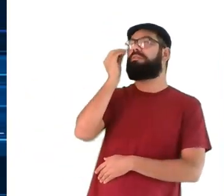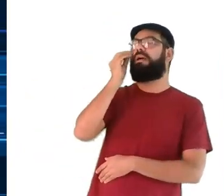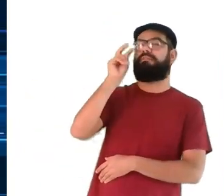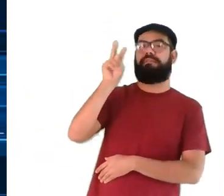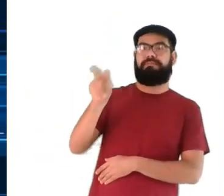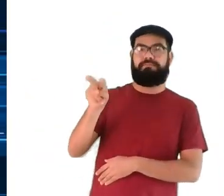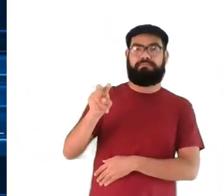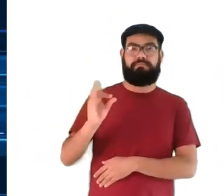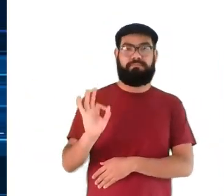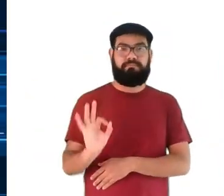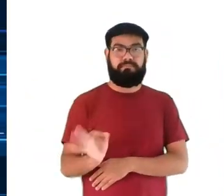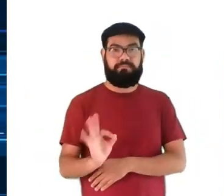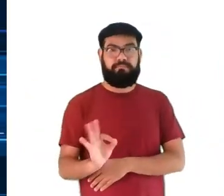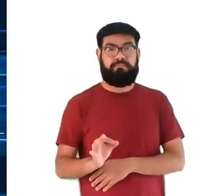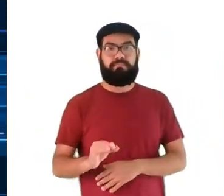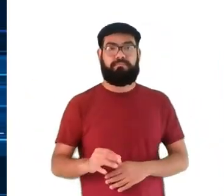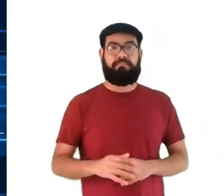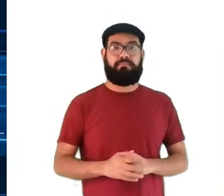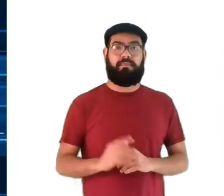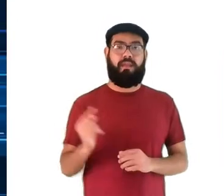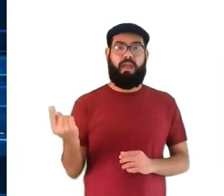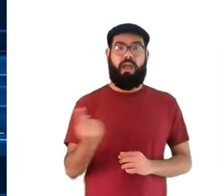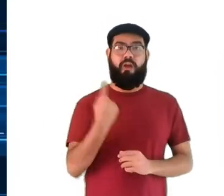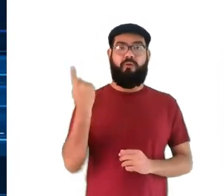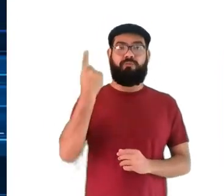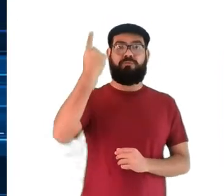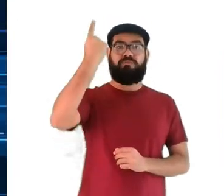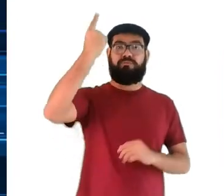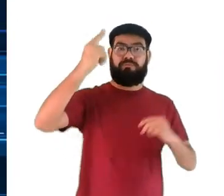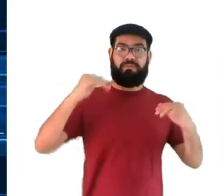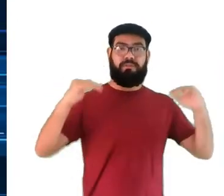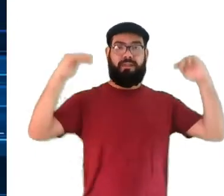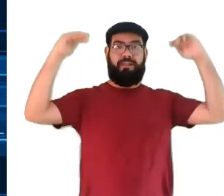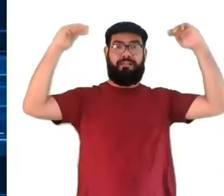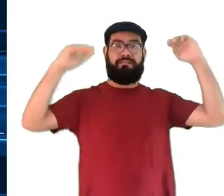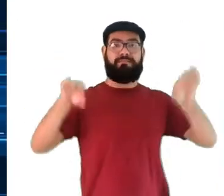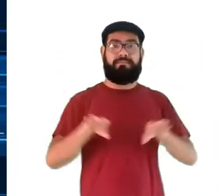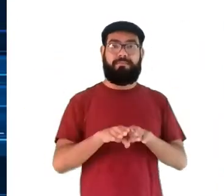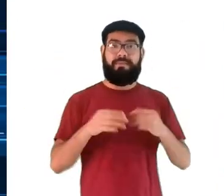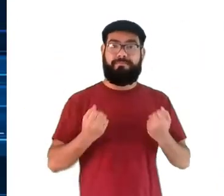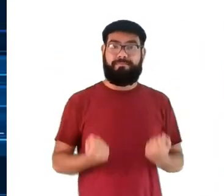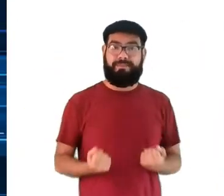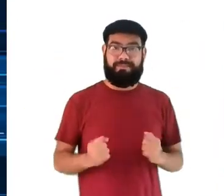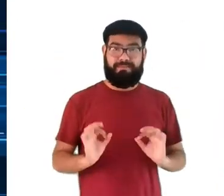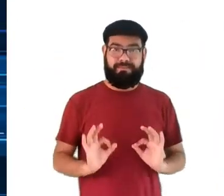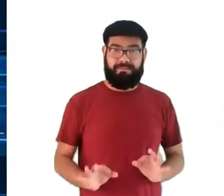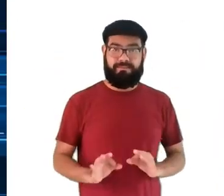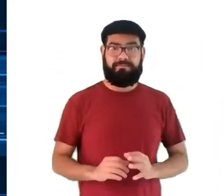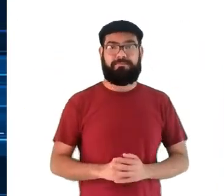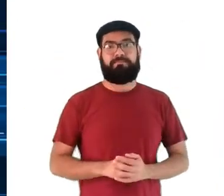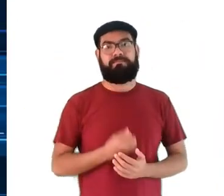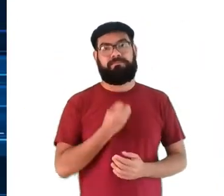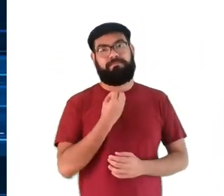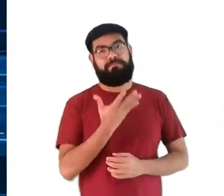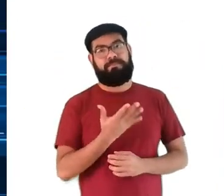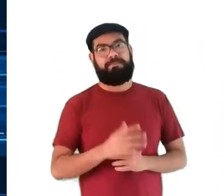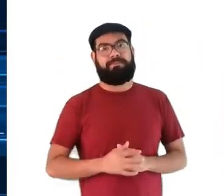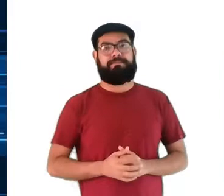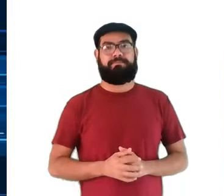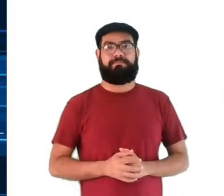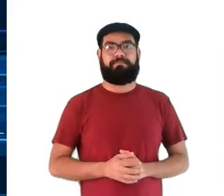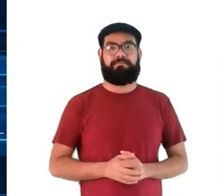certo? Crescimento em altura e o aumento do peso, ok? Muito bem. Mas